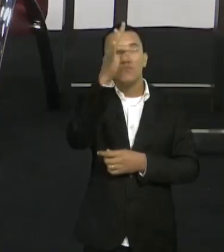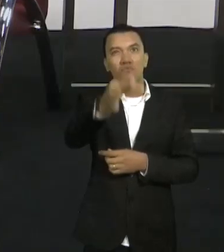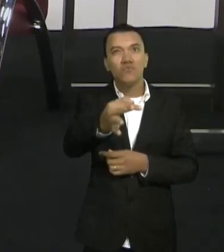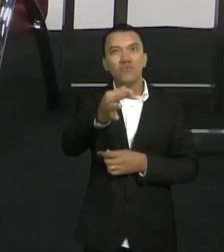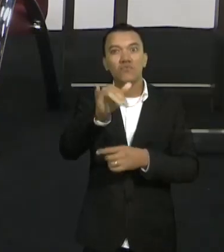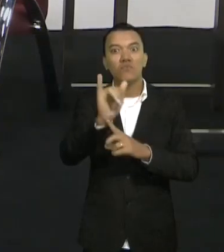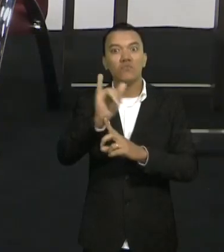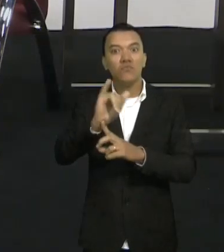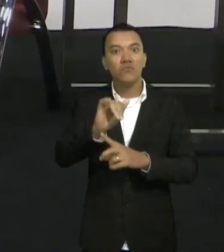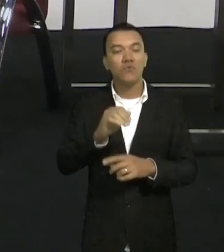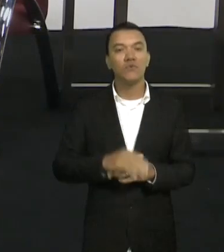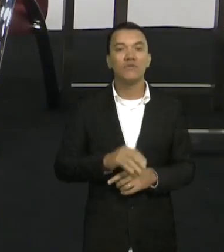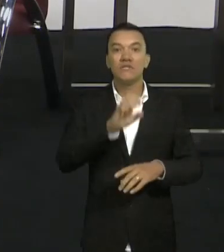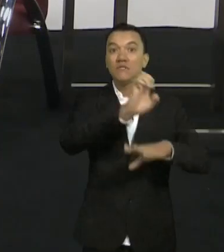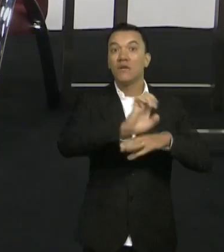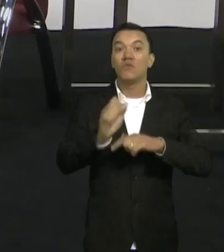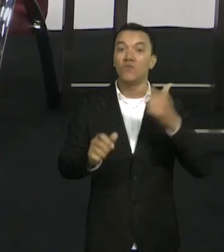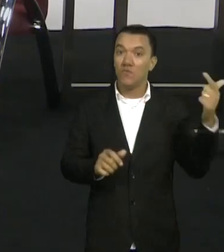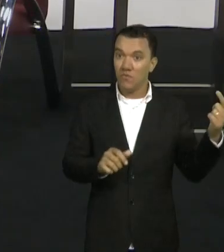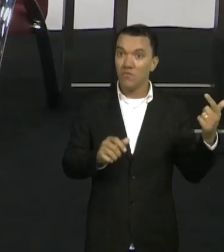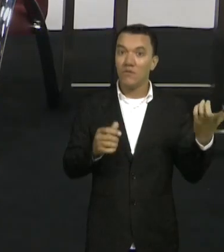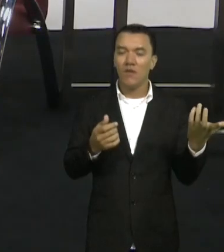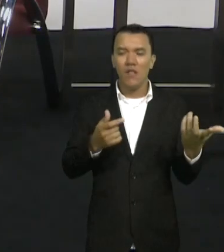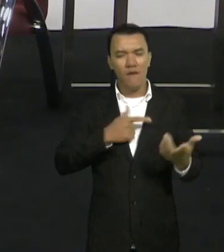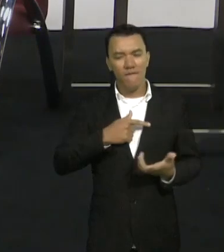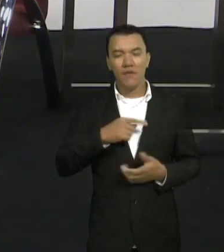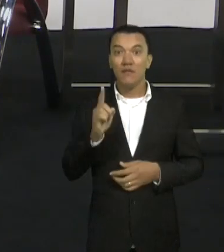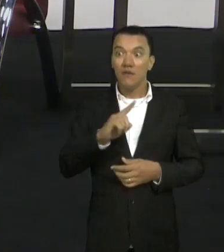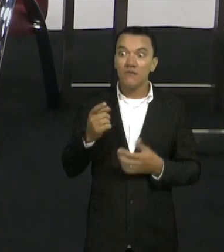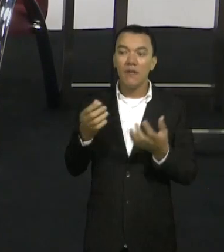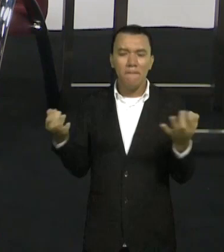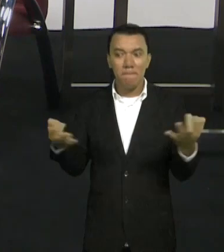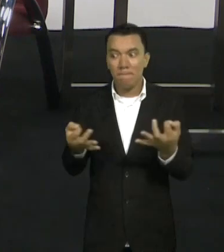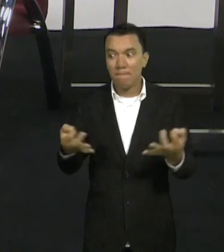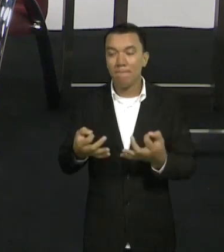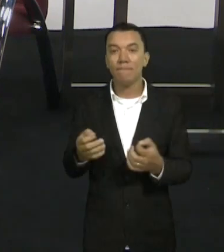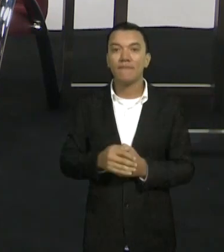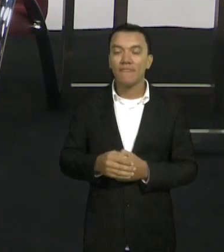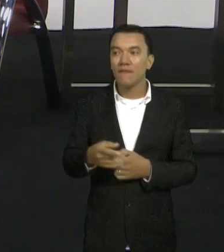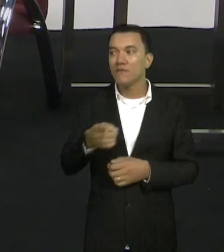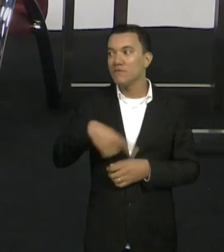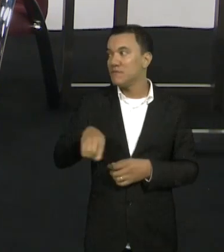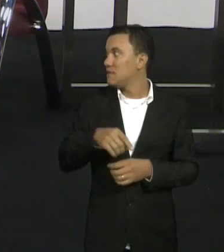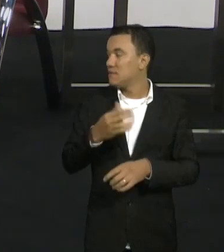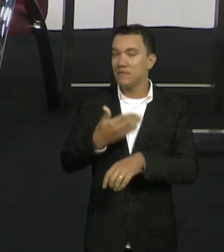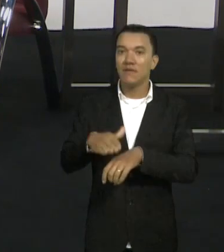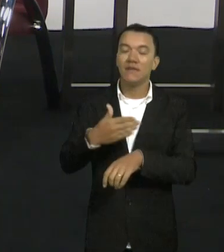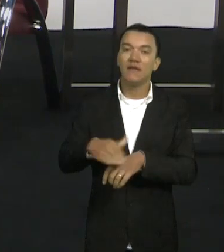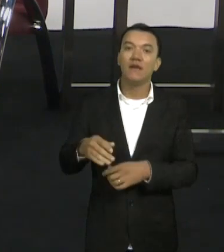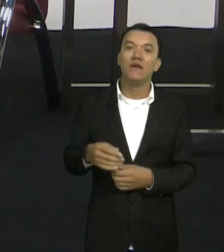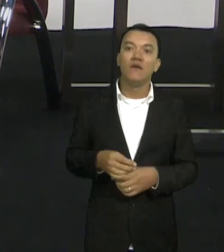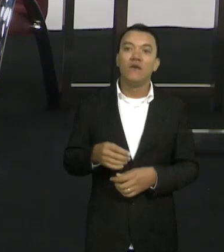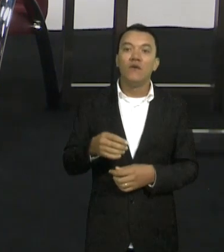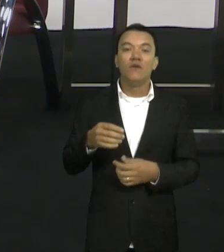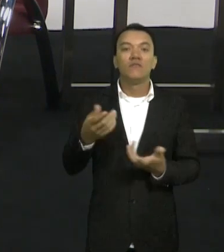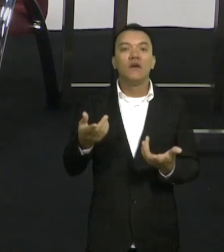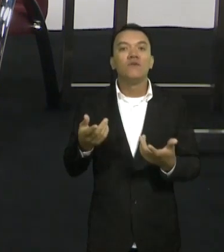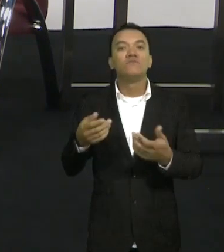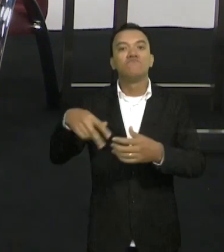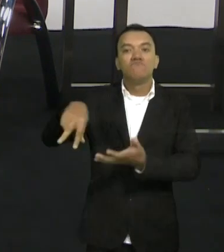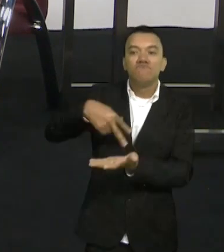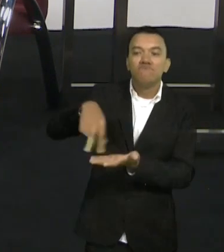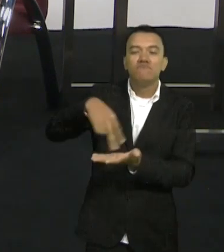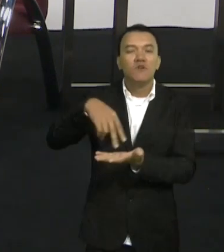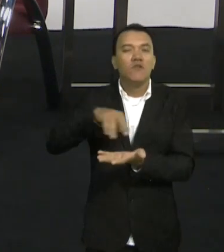Ela não queria fazer feio, então ela queria tudo perfeito, botava a gente para ensaiar, fazia tipo companhia de dança, botava a gente para dançar